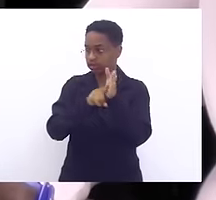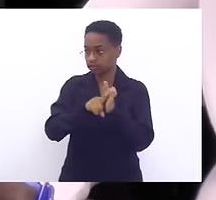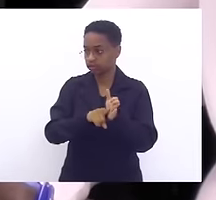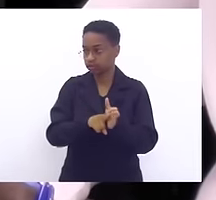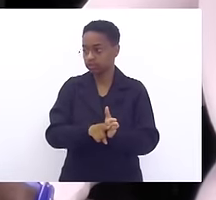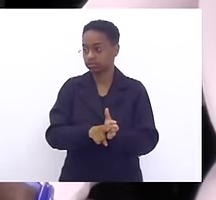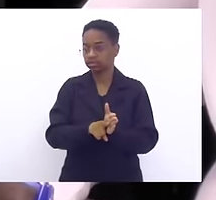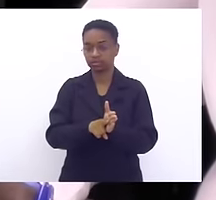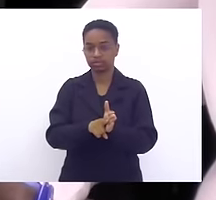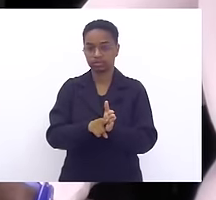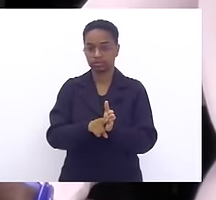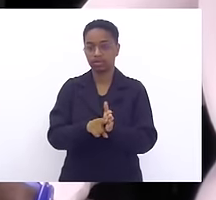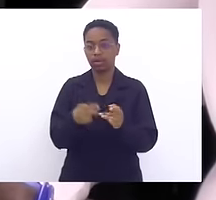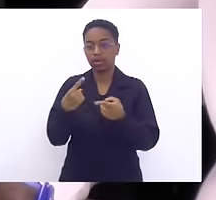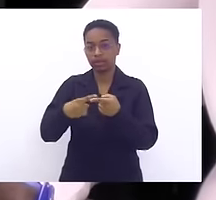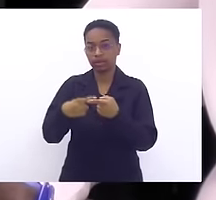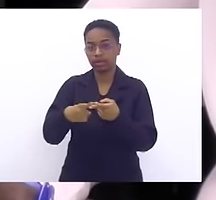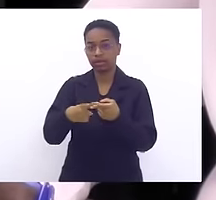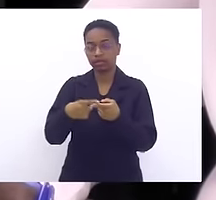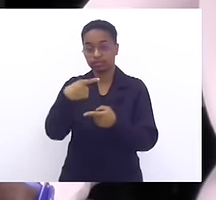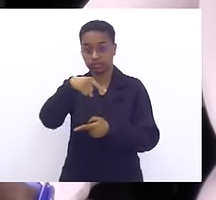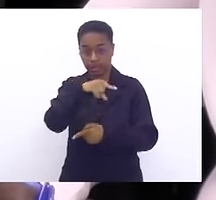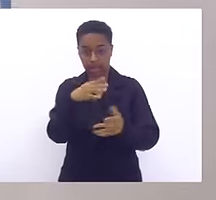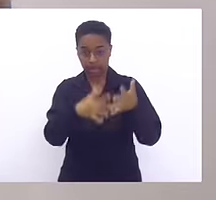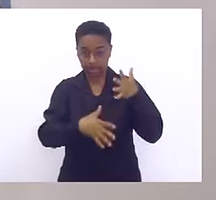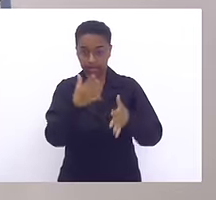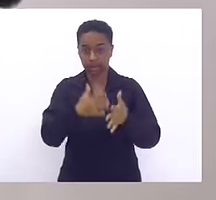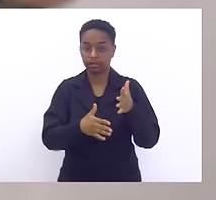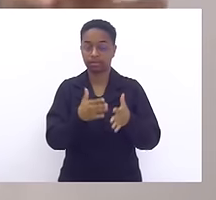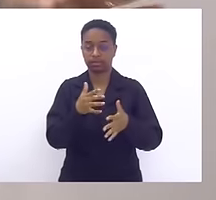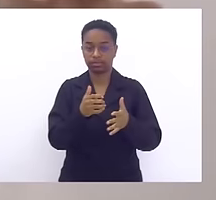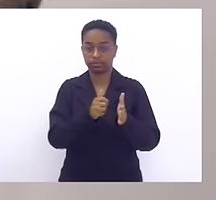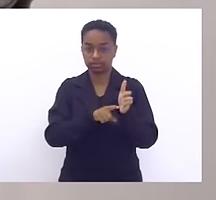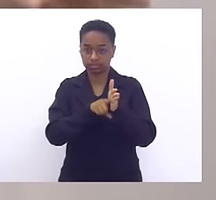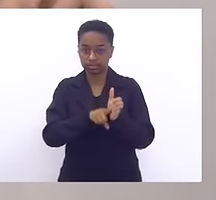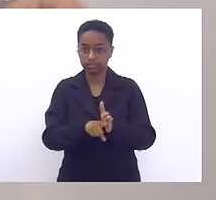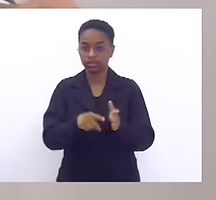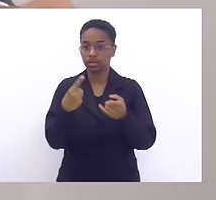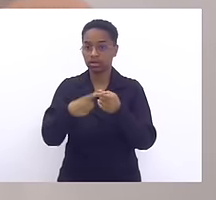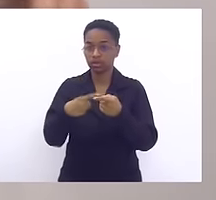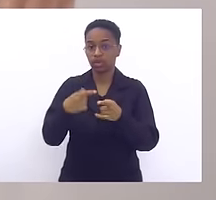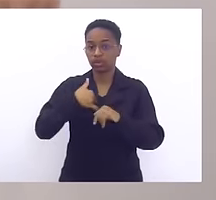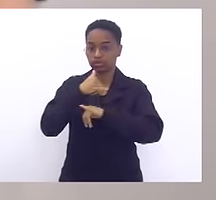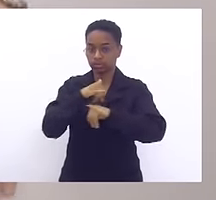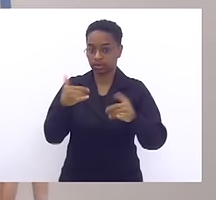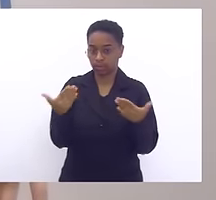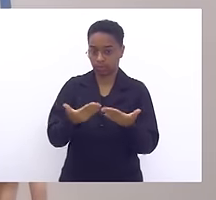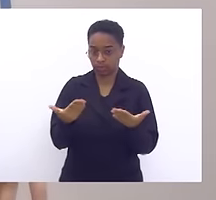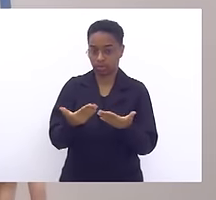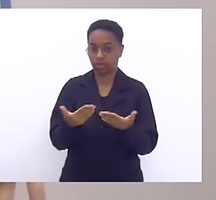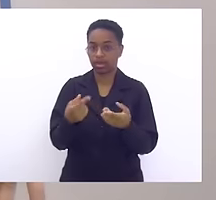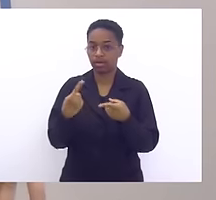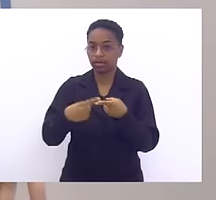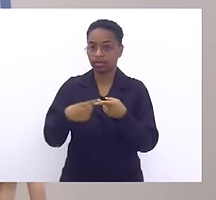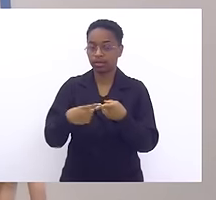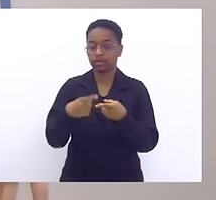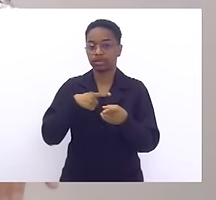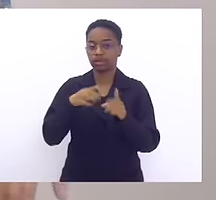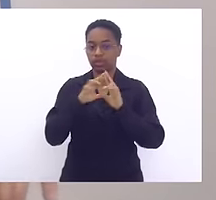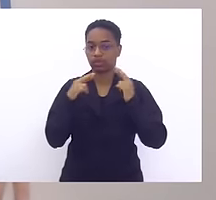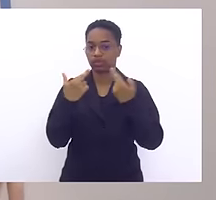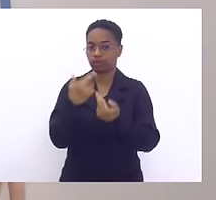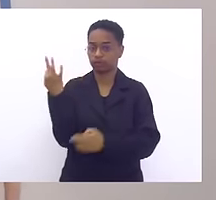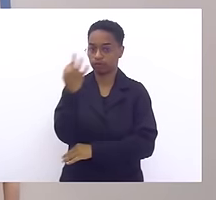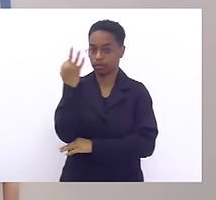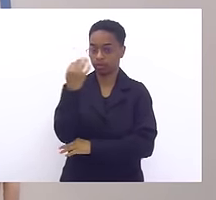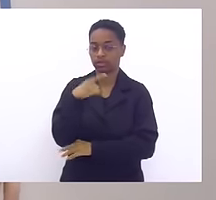os laudos técnicos da investigação porque senão atrapalha a investigação o que o senhor precisa saber eu estou lhe dizendo agora a gente tá numa audiência formal a